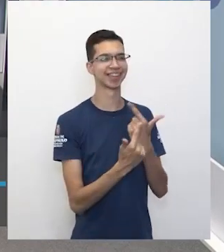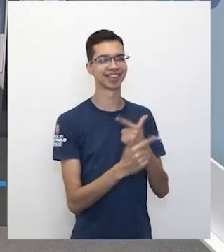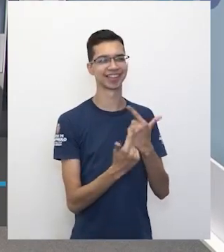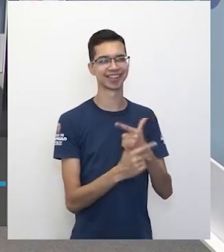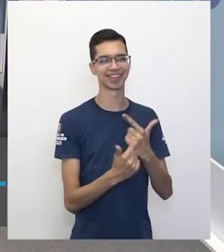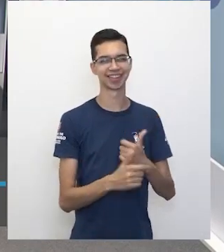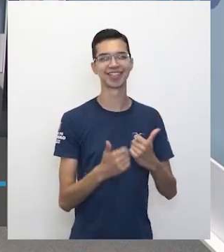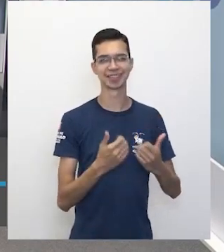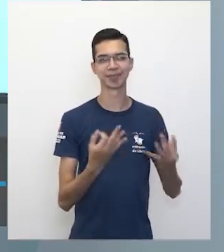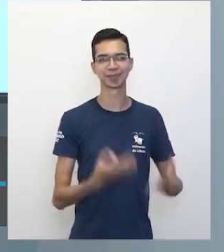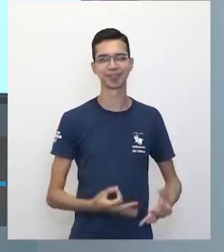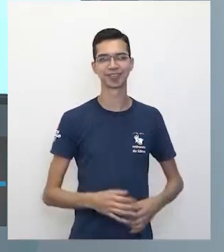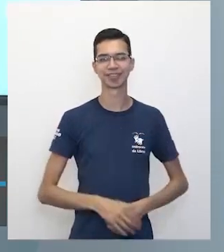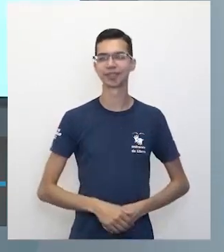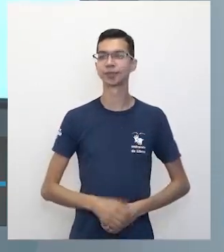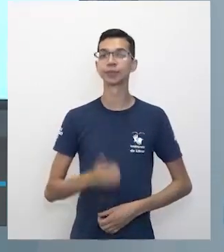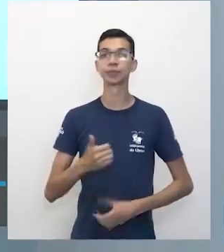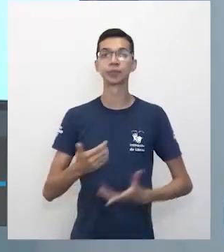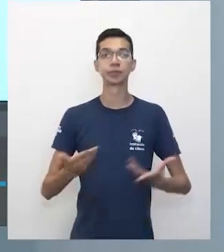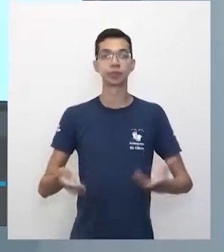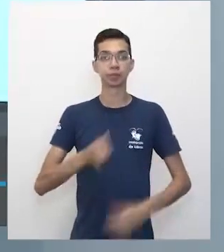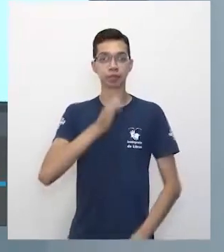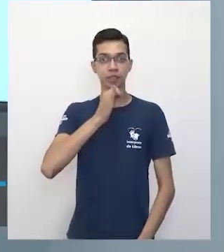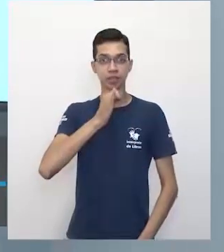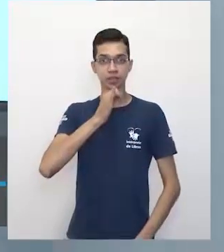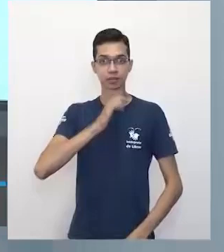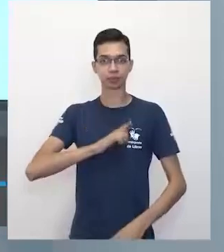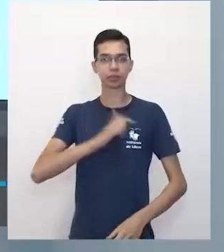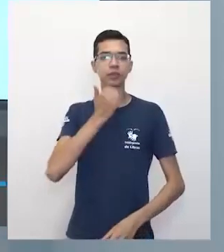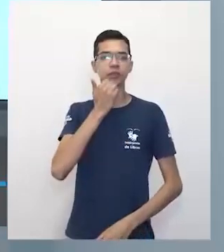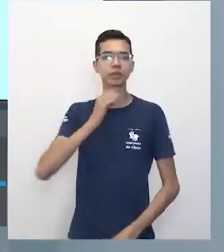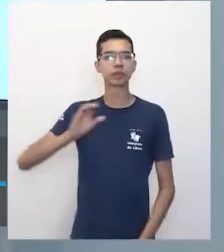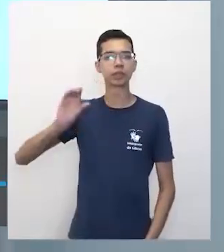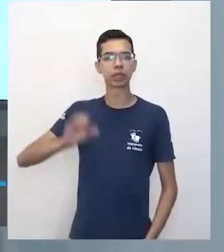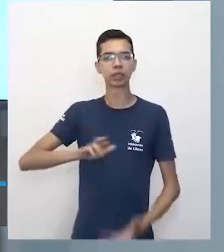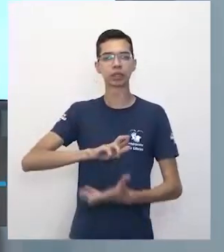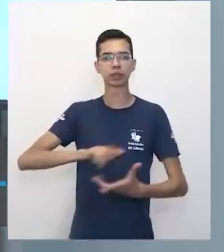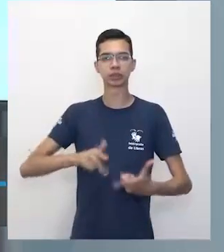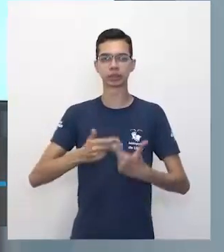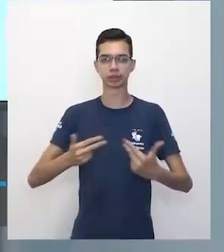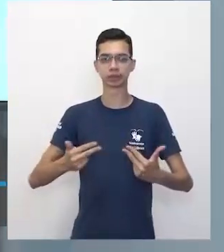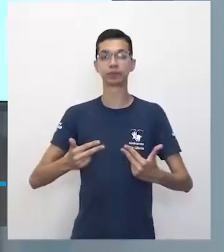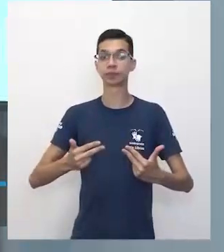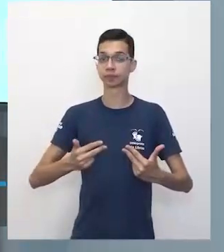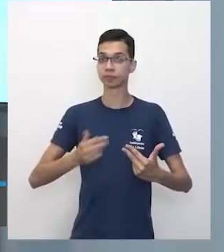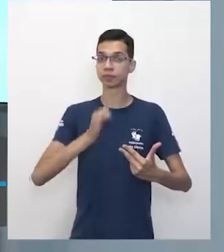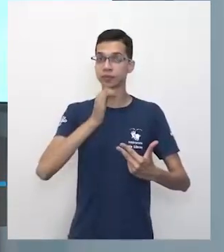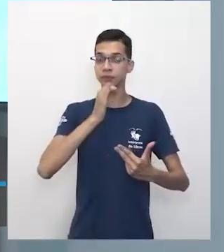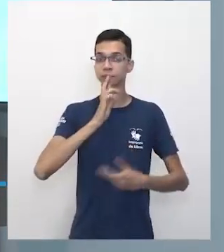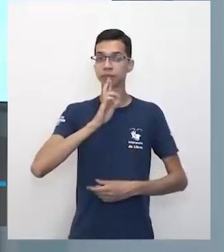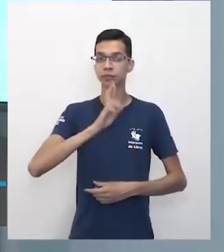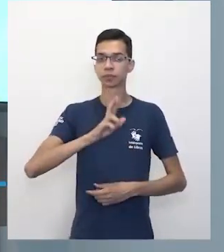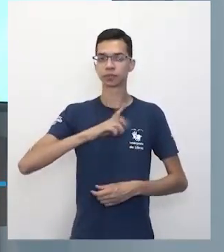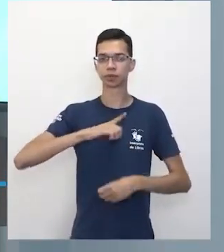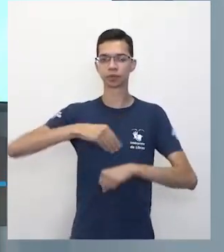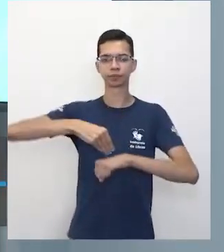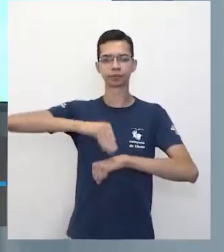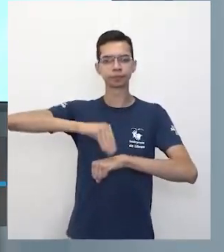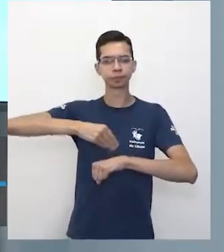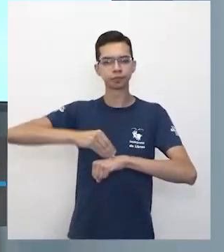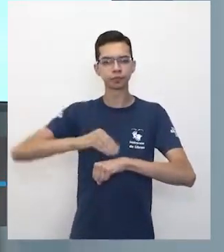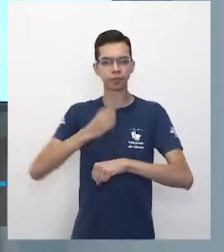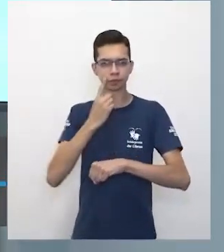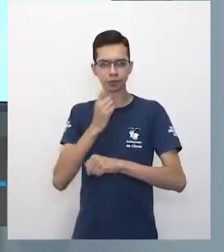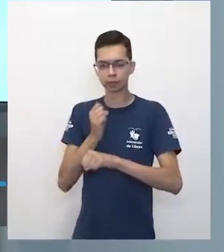perfeito. Então, ó, muitas vezes na ciência o que acontece? As evidências estão apontando tudo para um lado. Então, tá lá, a arqueologia encontra